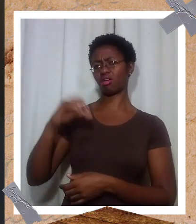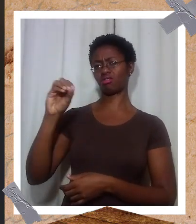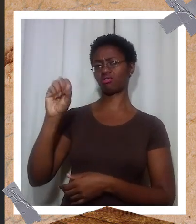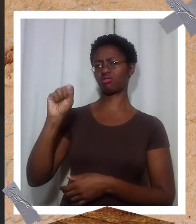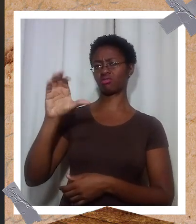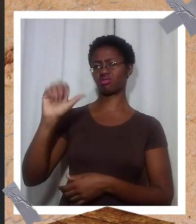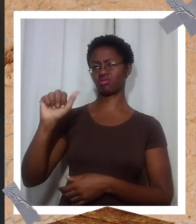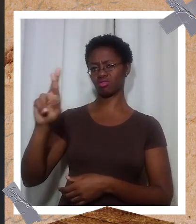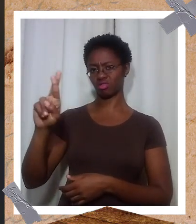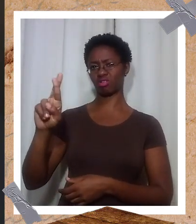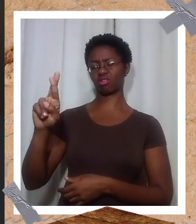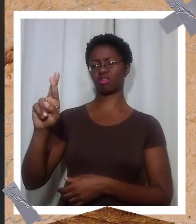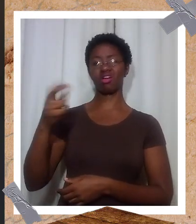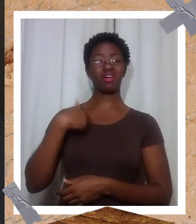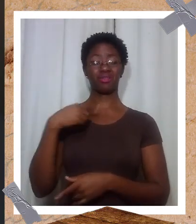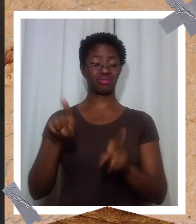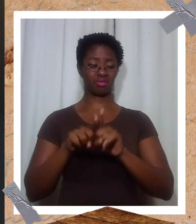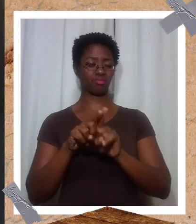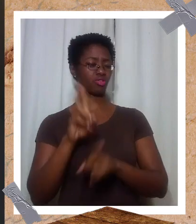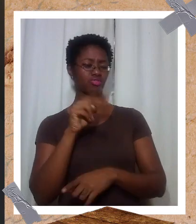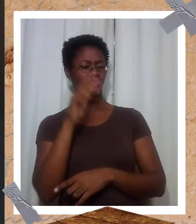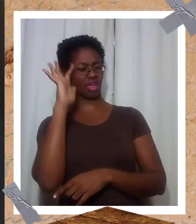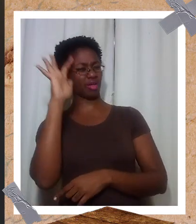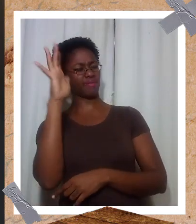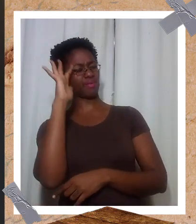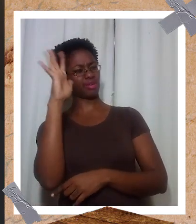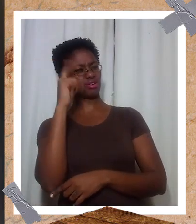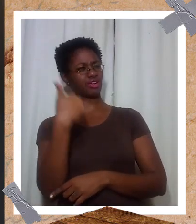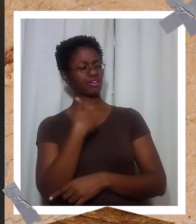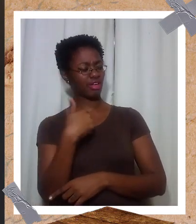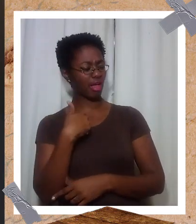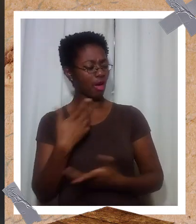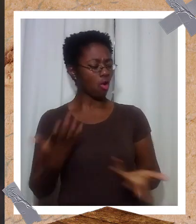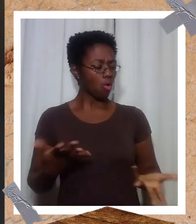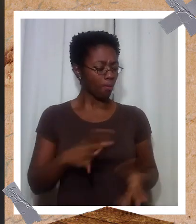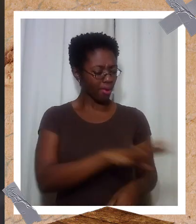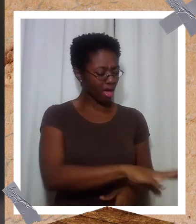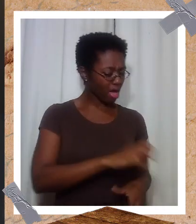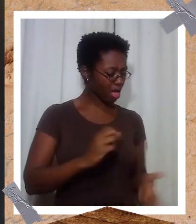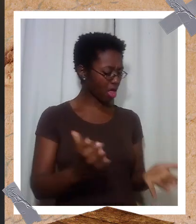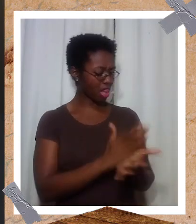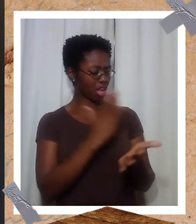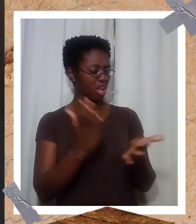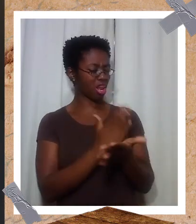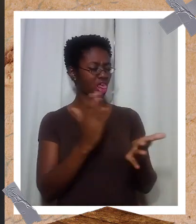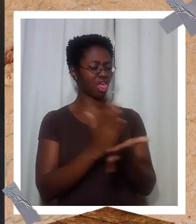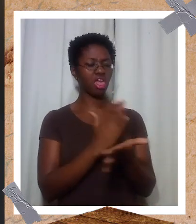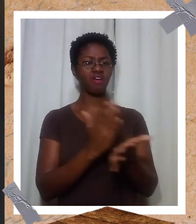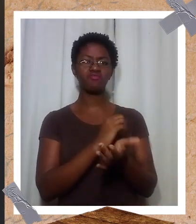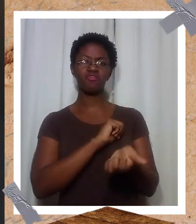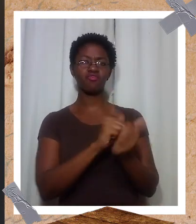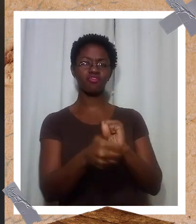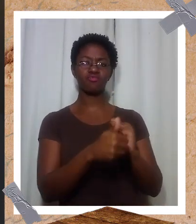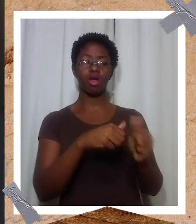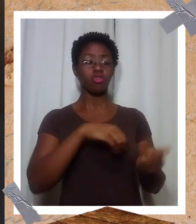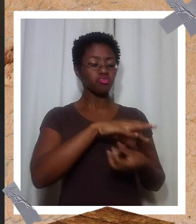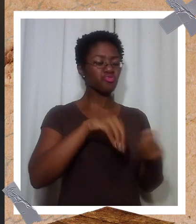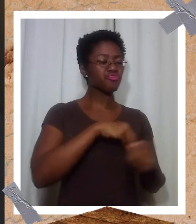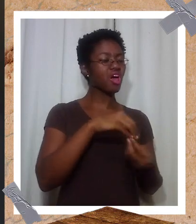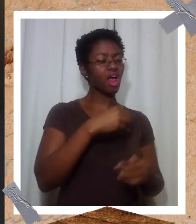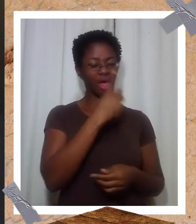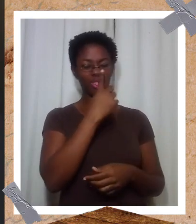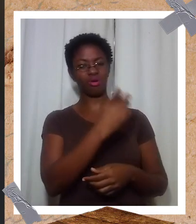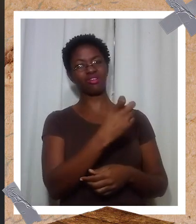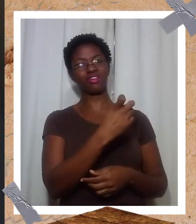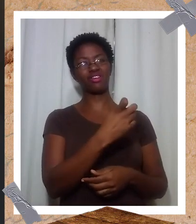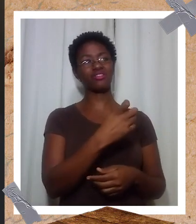eu não imaginava, assim, sabe? Que aquele livro ali no campinho de futebol, no meio do lixão, me levaria a